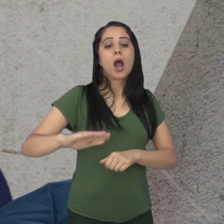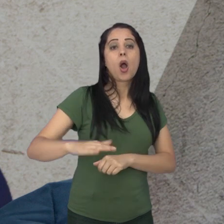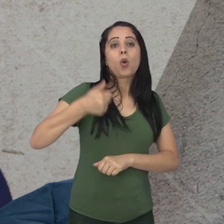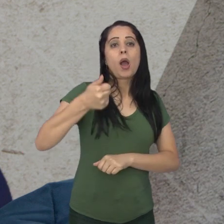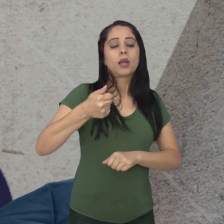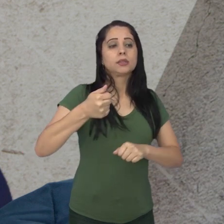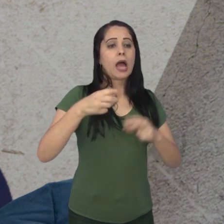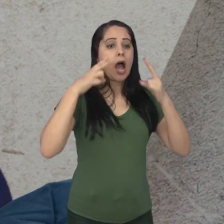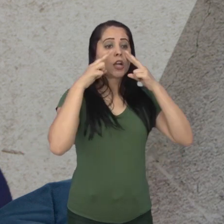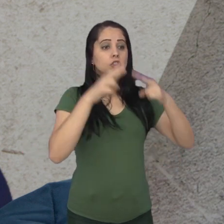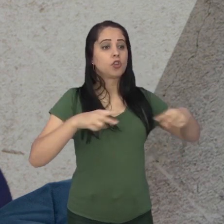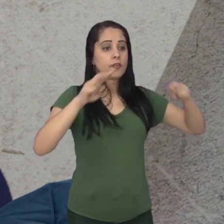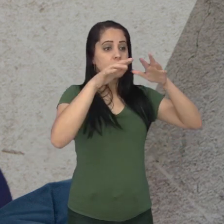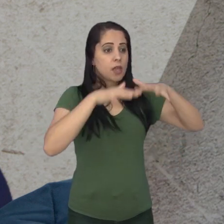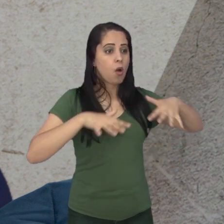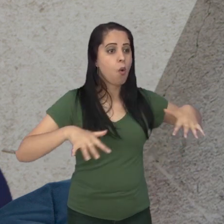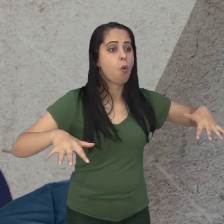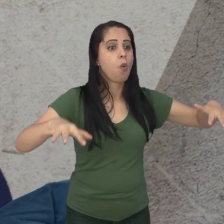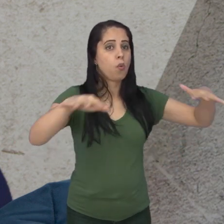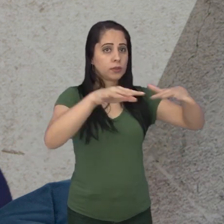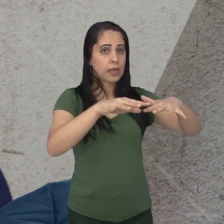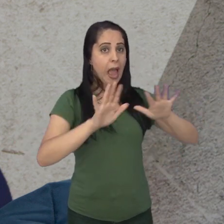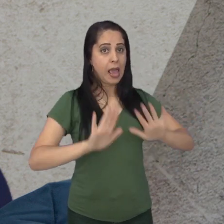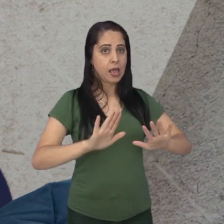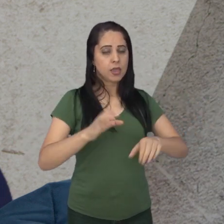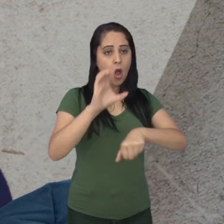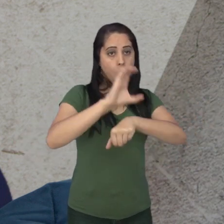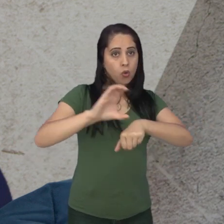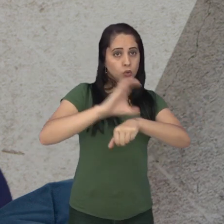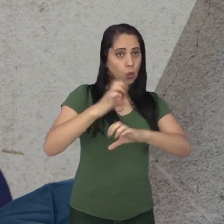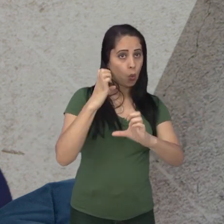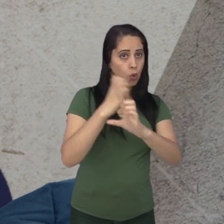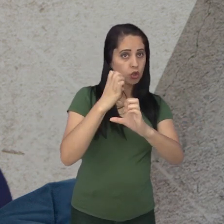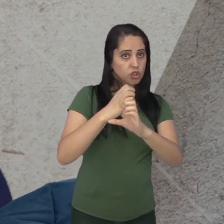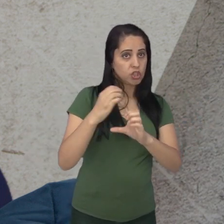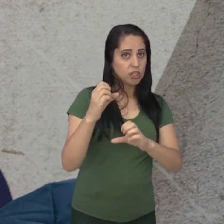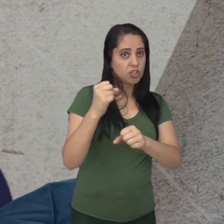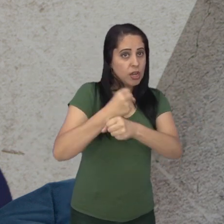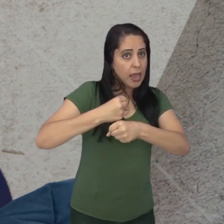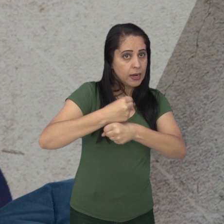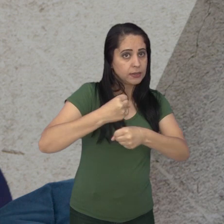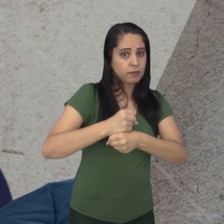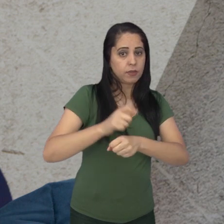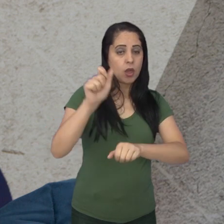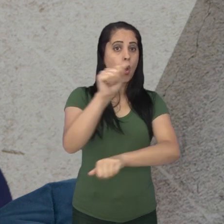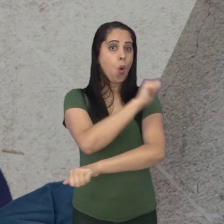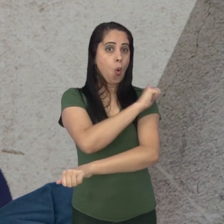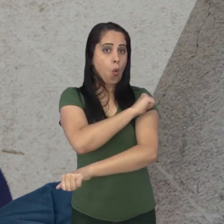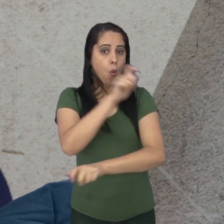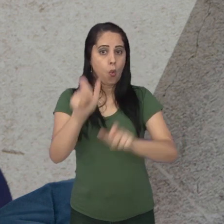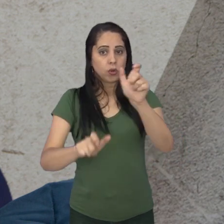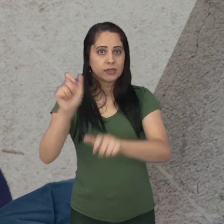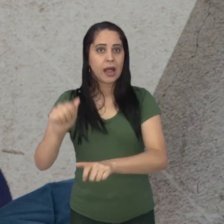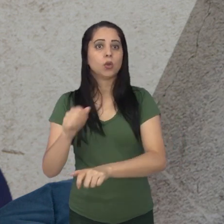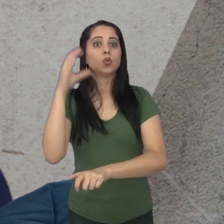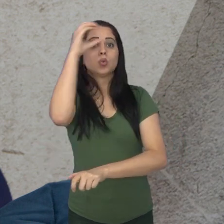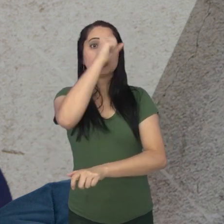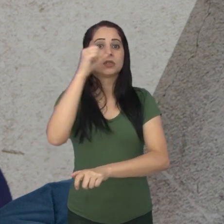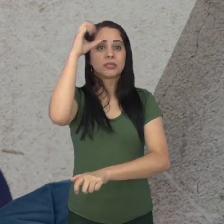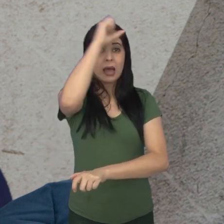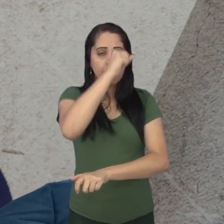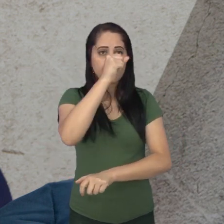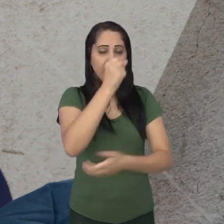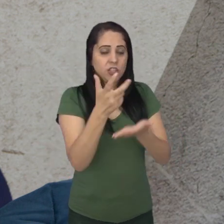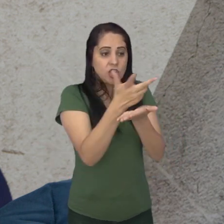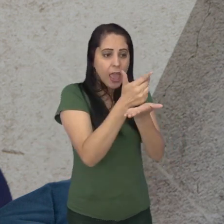mais ampla, né? Então, no curso de engenharia civil, os alunos eles aprendem desde as questões voltadas